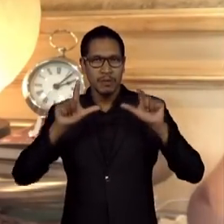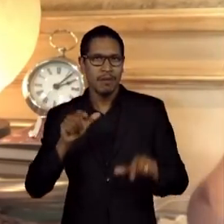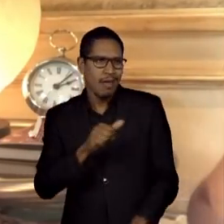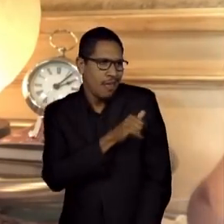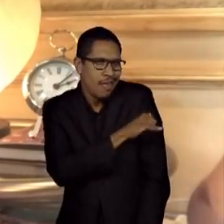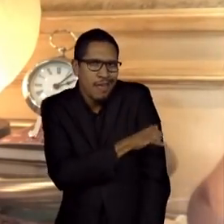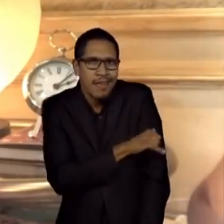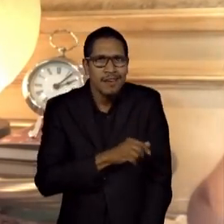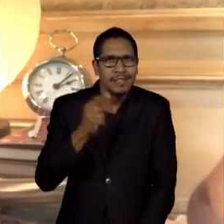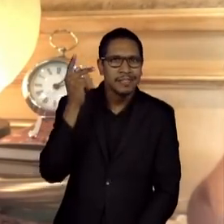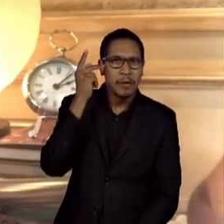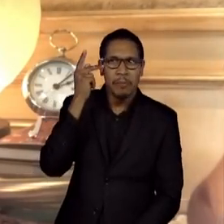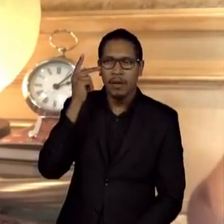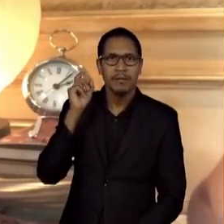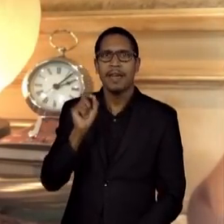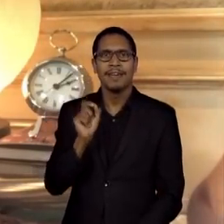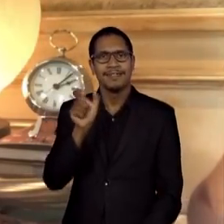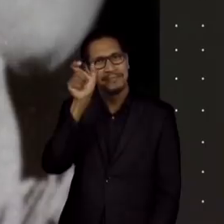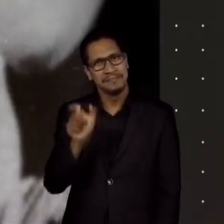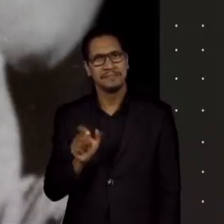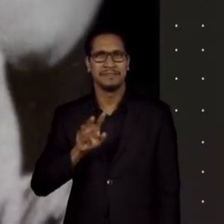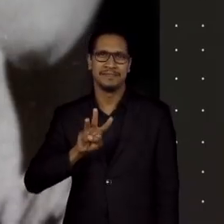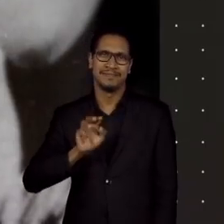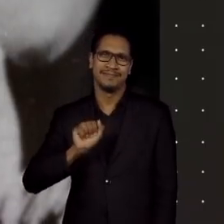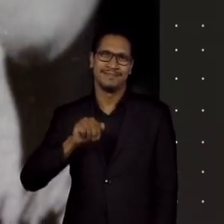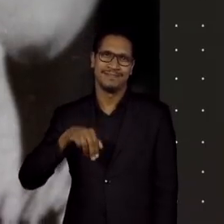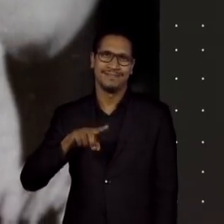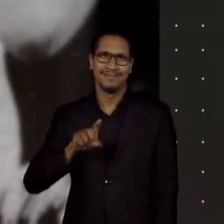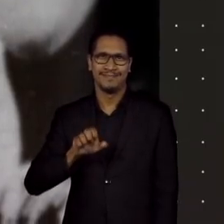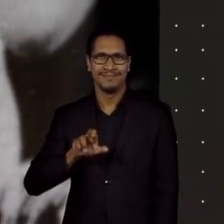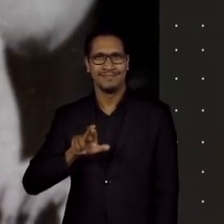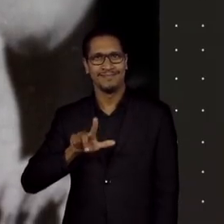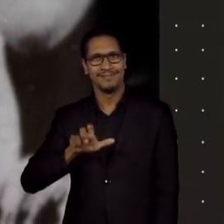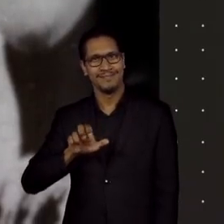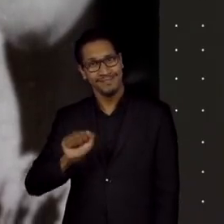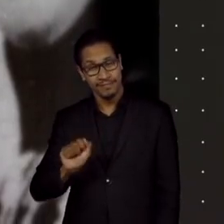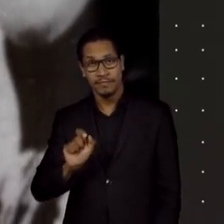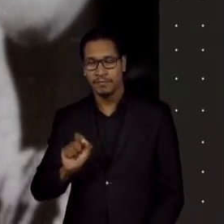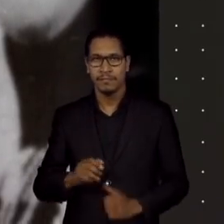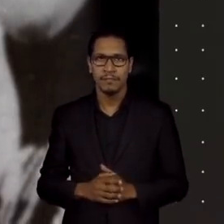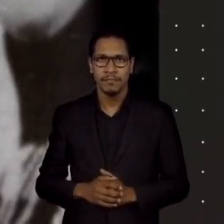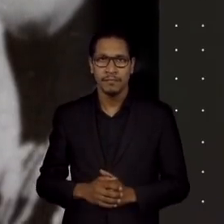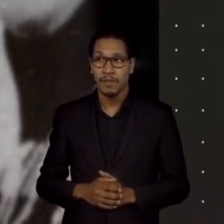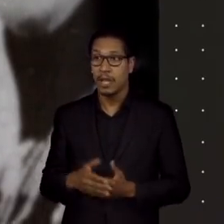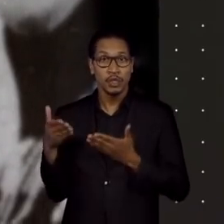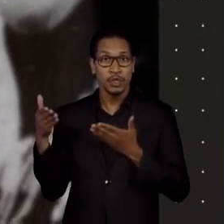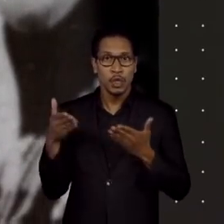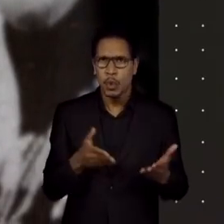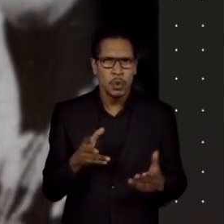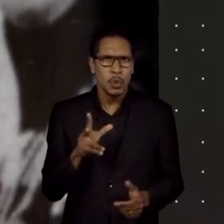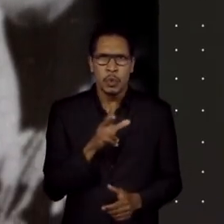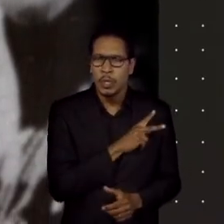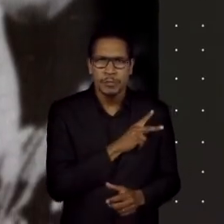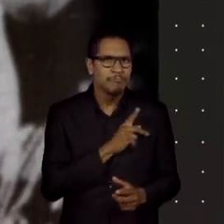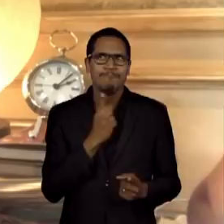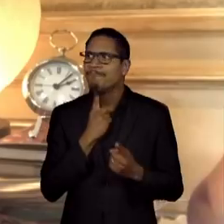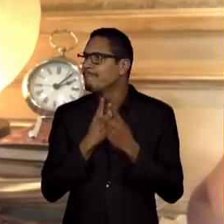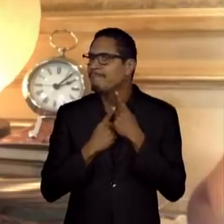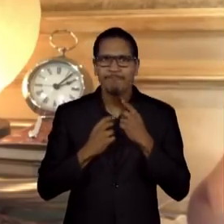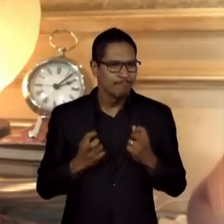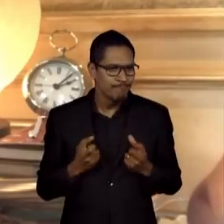Paulo, Wanderleia. Só que ela veio com uma garra, uma gana, uma